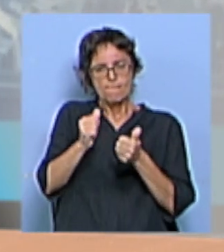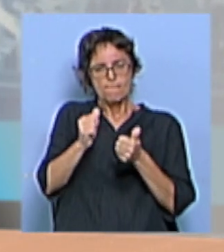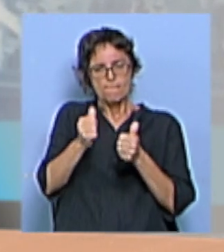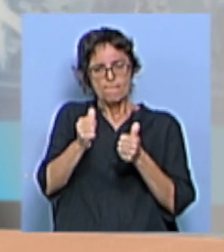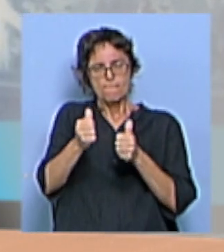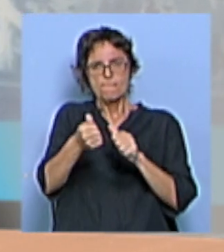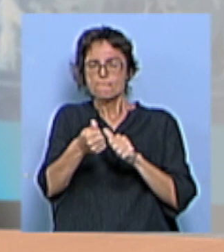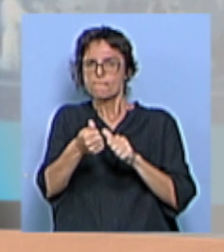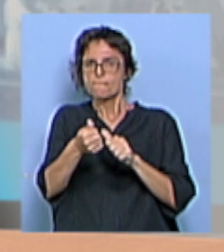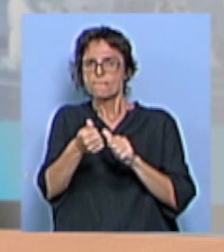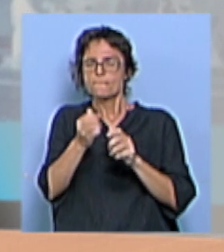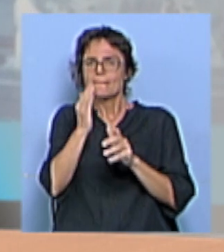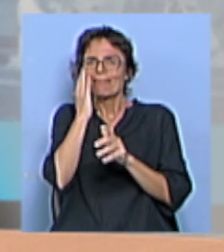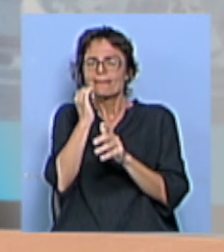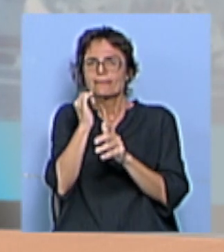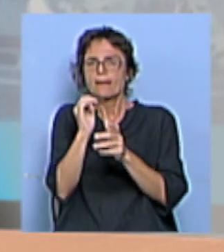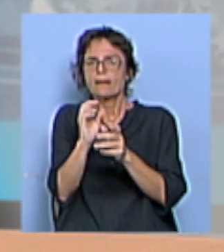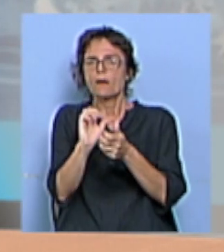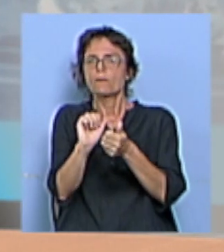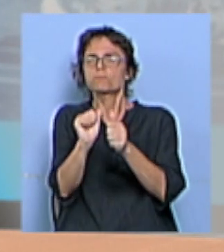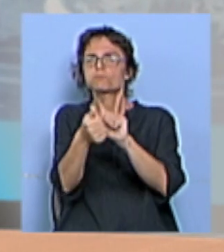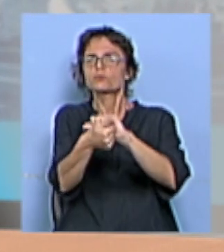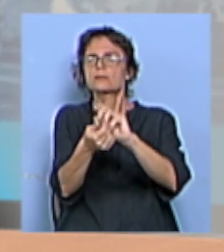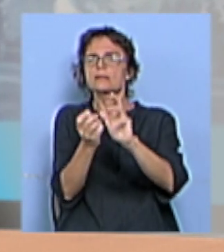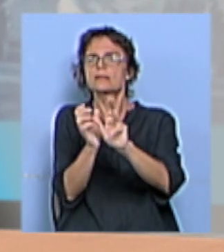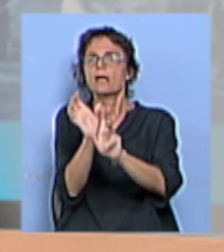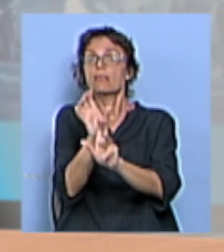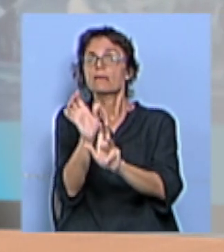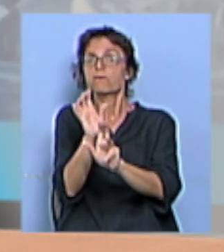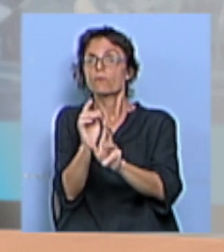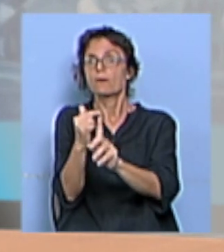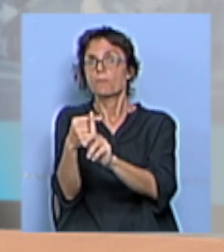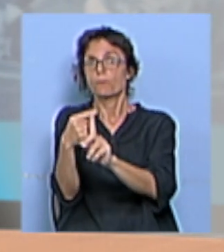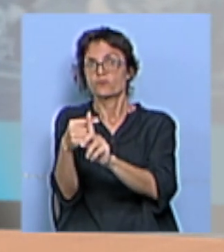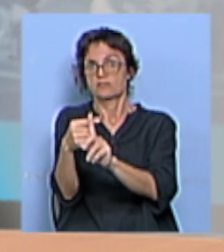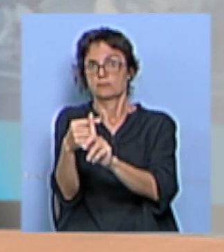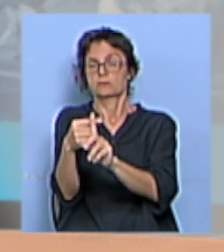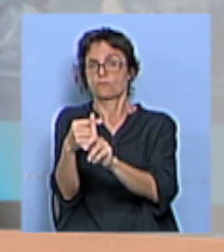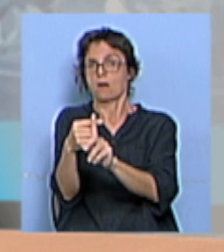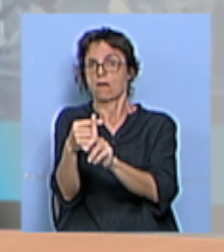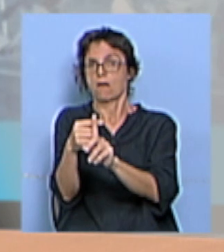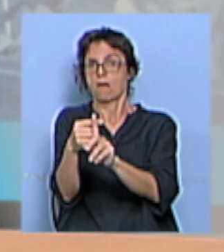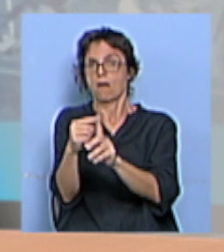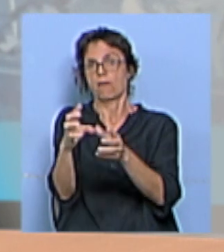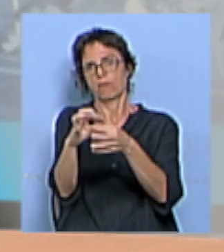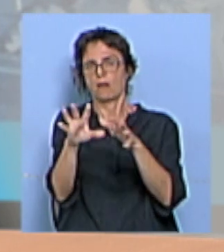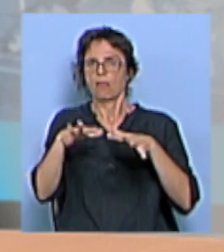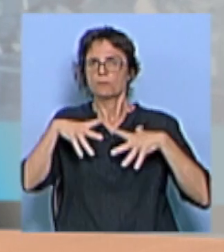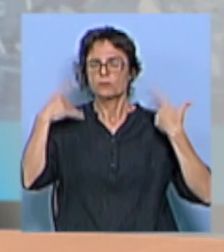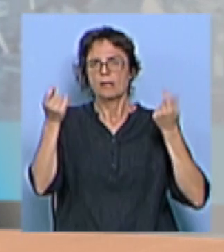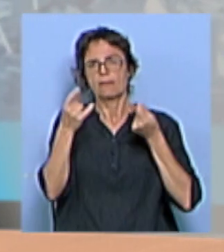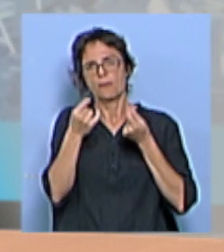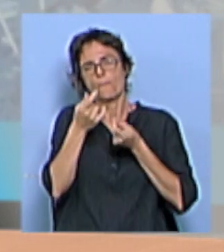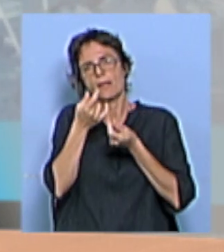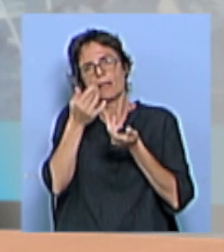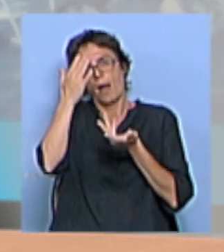produtivos, pelo menos do ponto de vista do conhecimento, até da espiritualidade e depois também da convivência. Mas